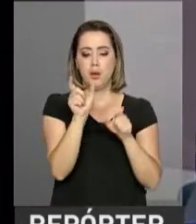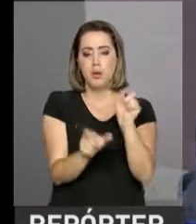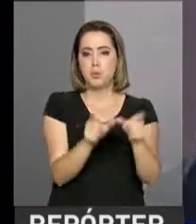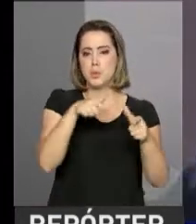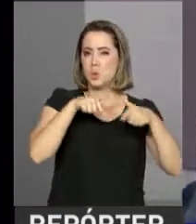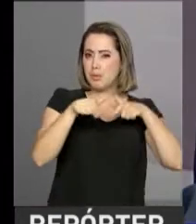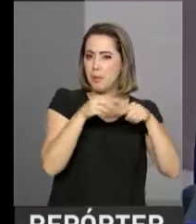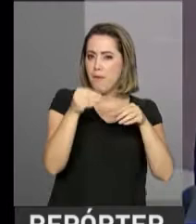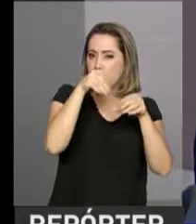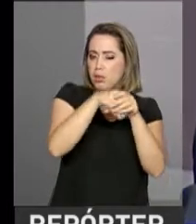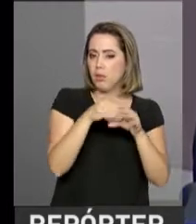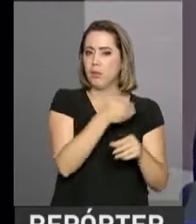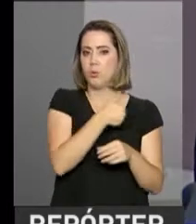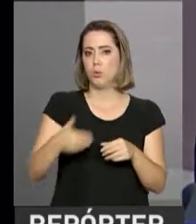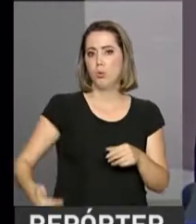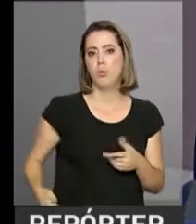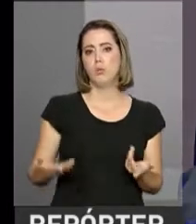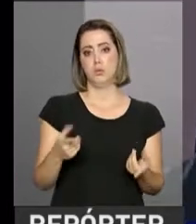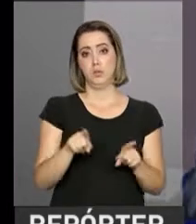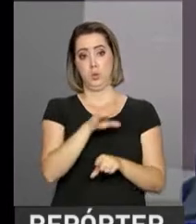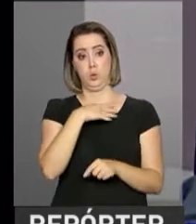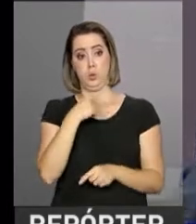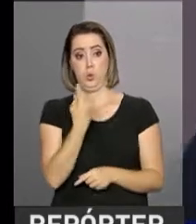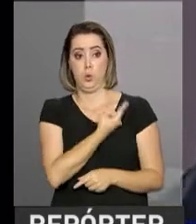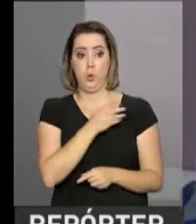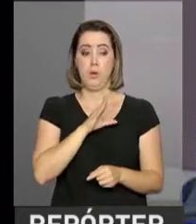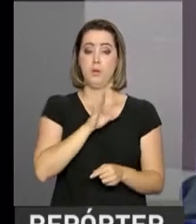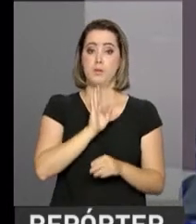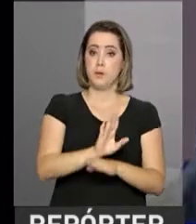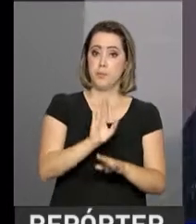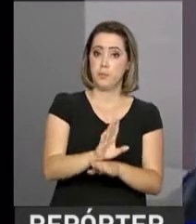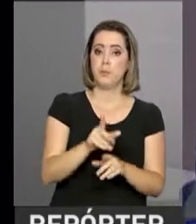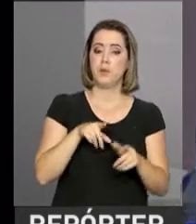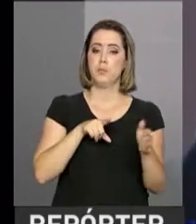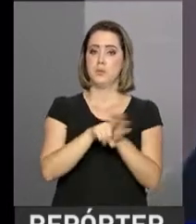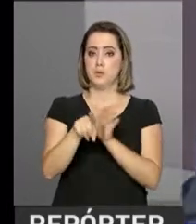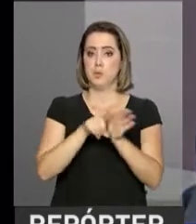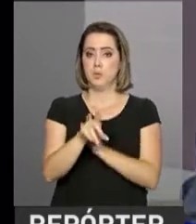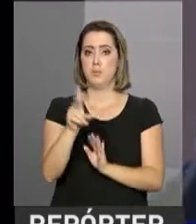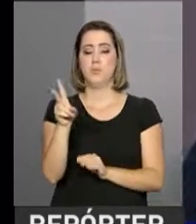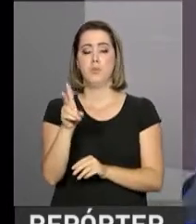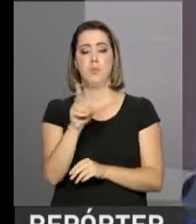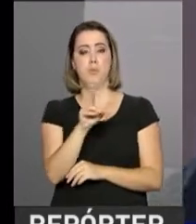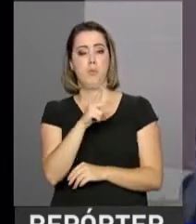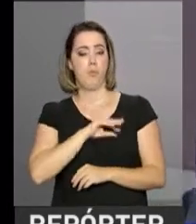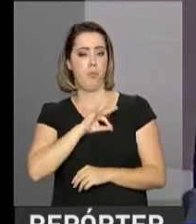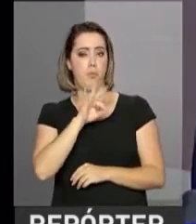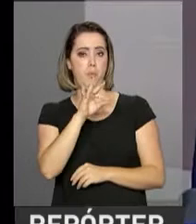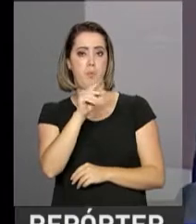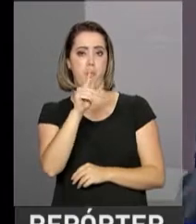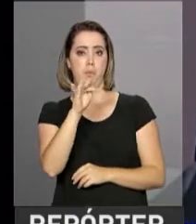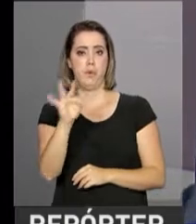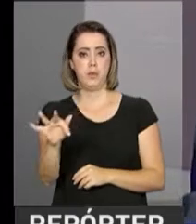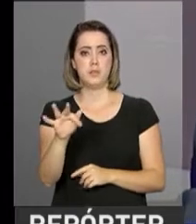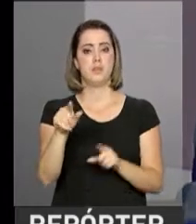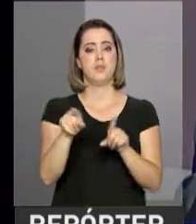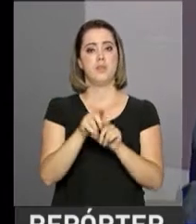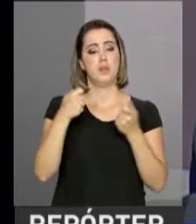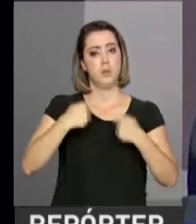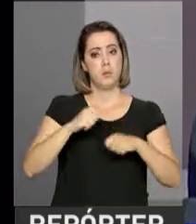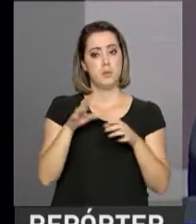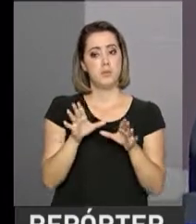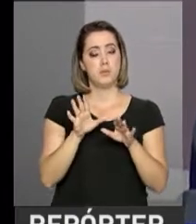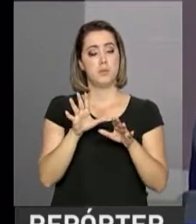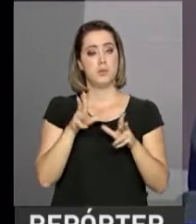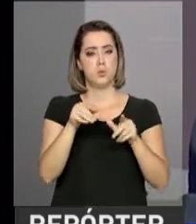apoiamos a investigação da Polícia Federal desde que feita dentro dos critérios que devem ser feitas, que com técnicos, com